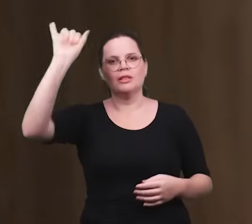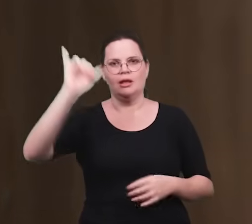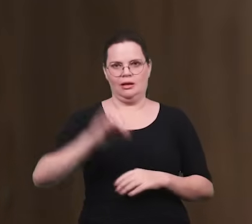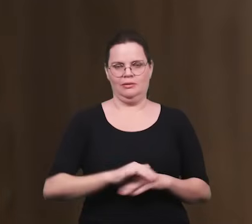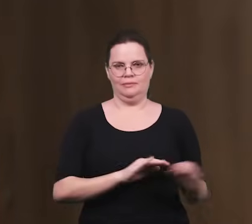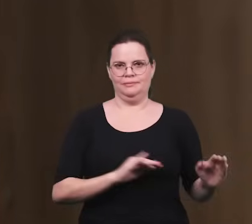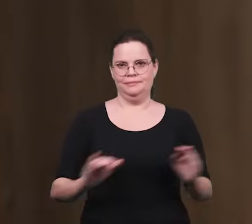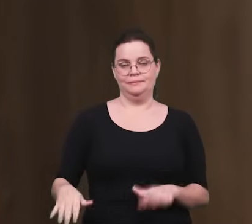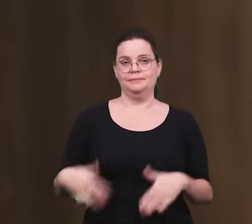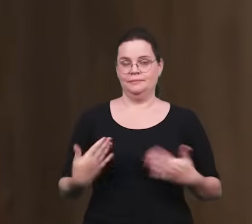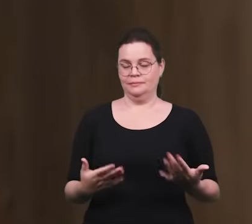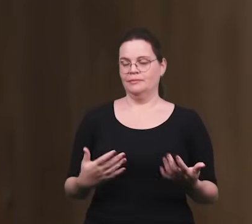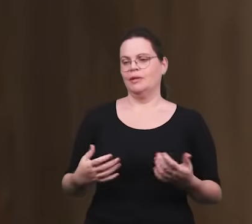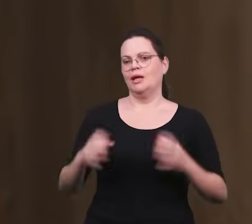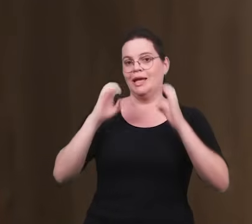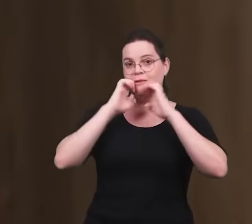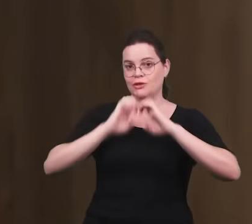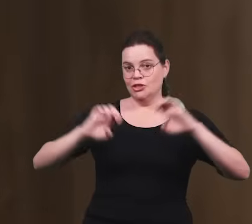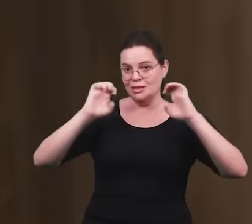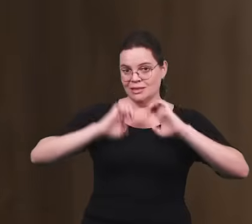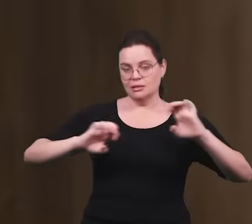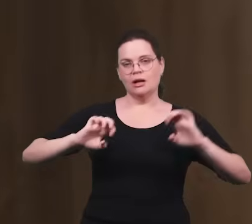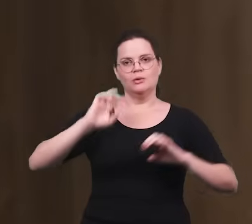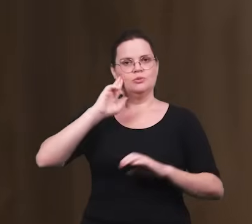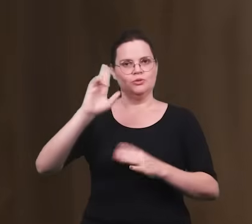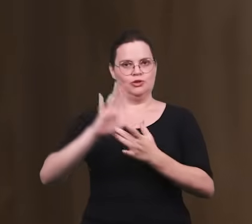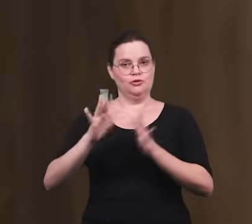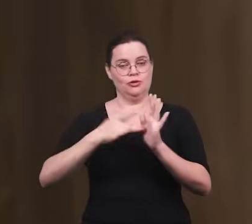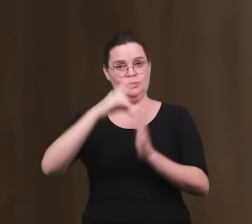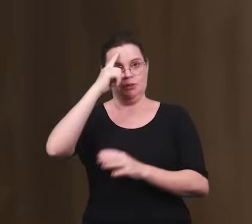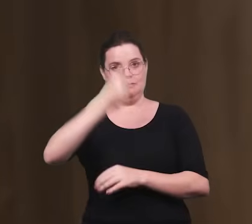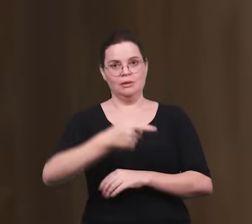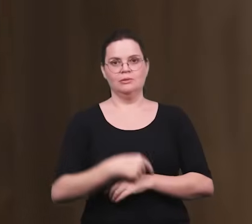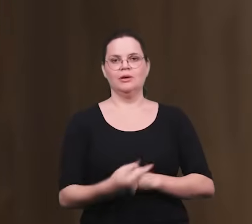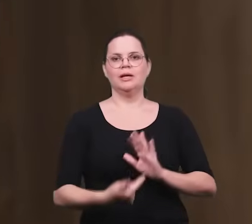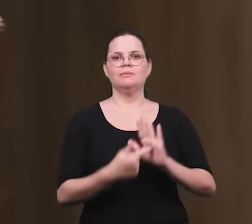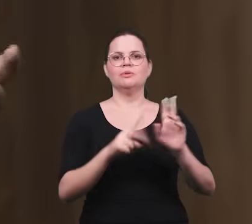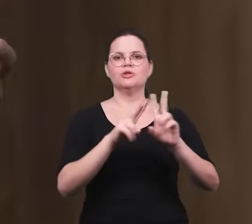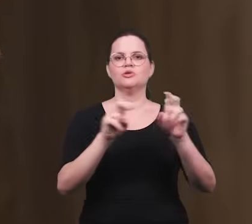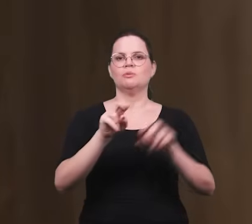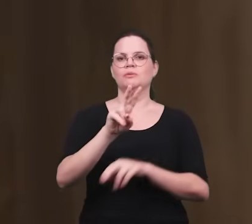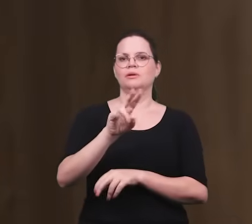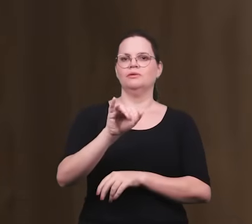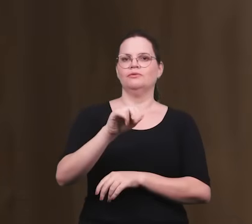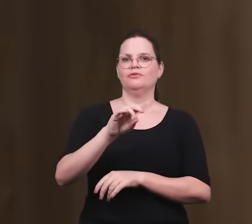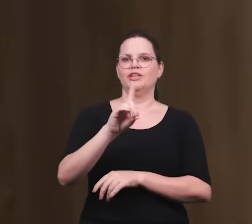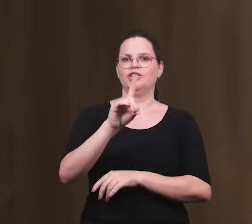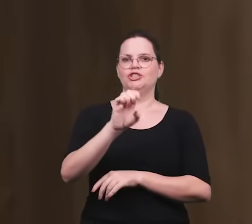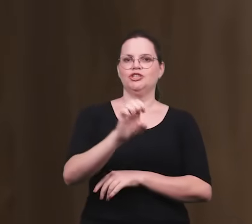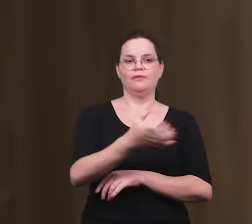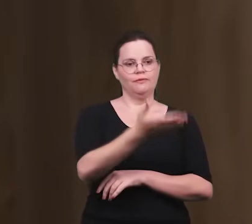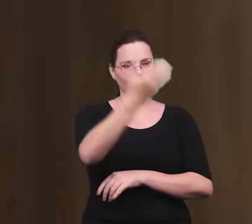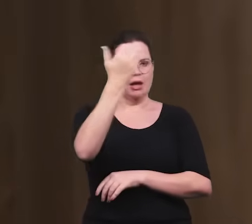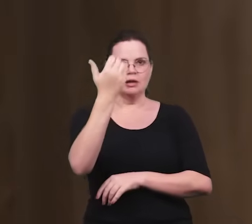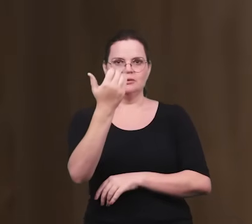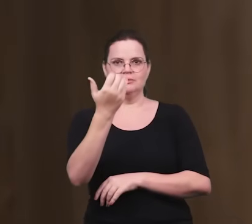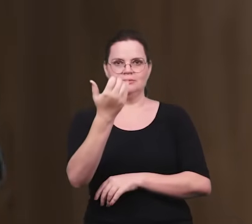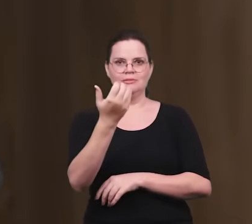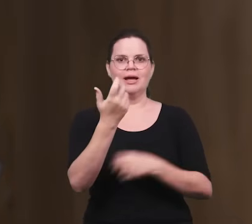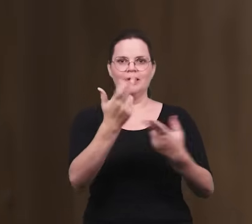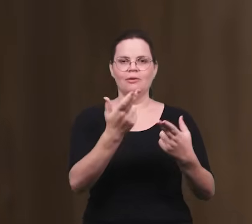pelo próprio Senhor Jesus. Ele começa no seu ministério falando sobre o vinde. Quando nós chegamos ao